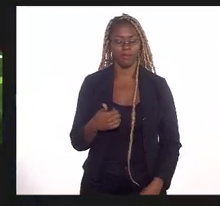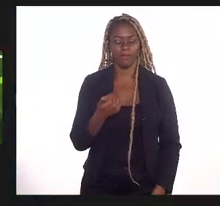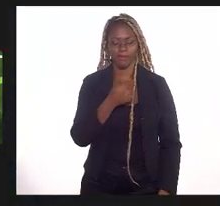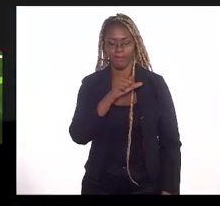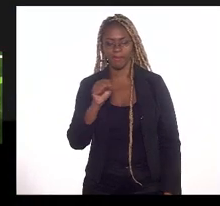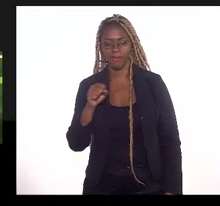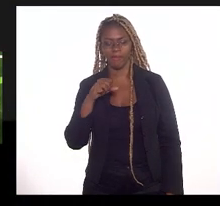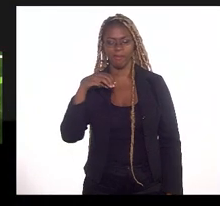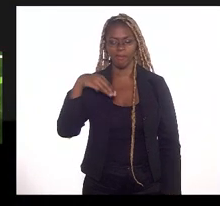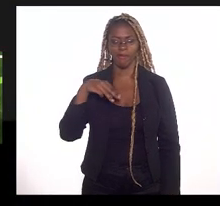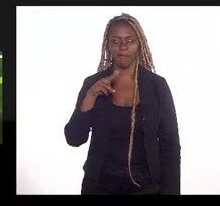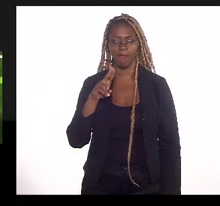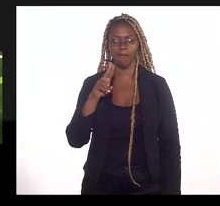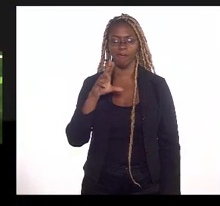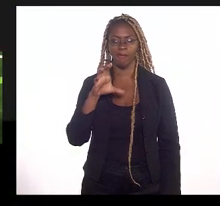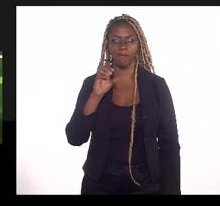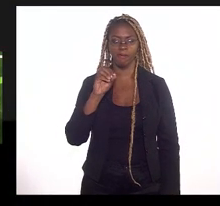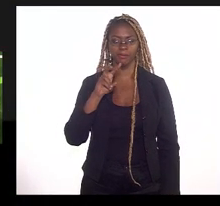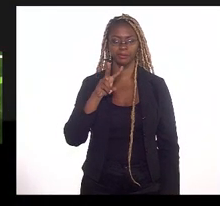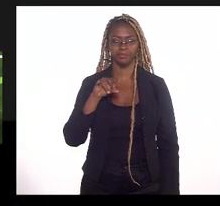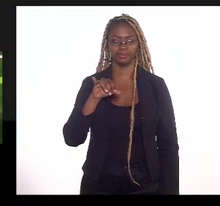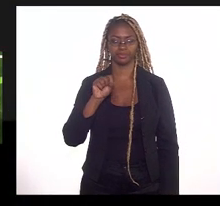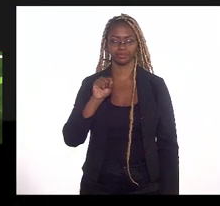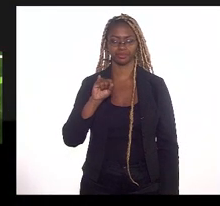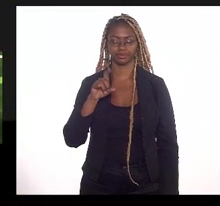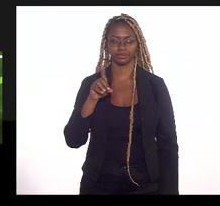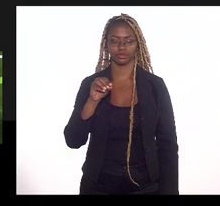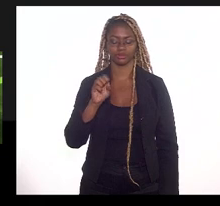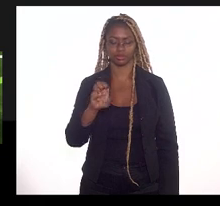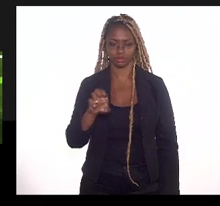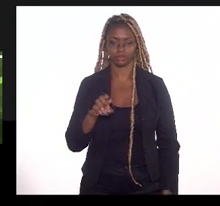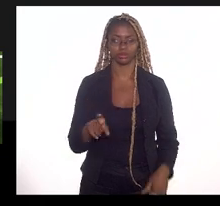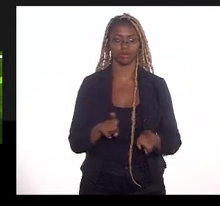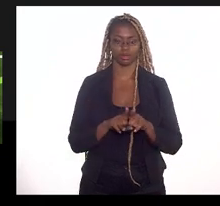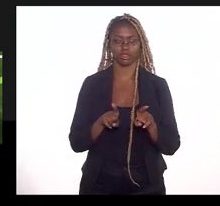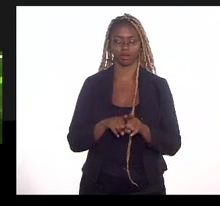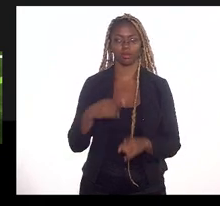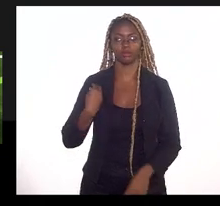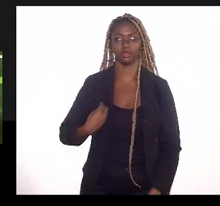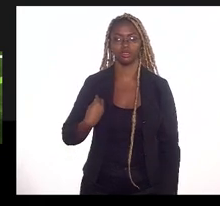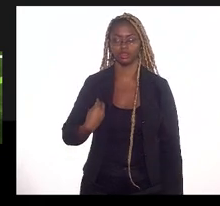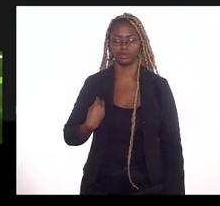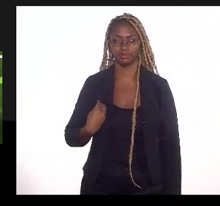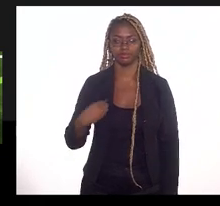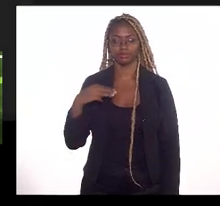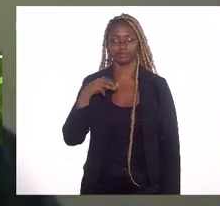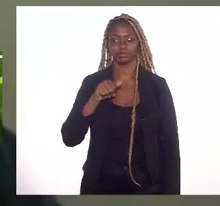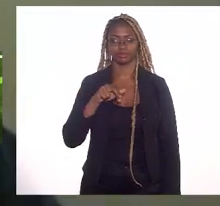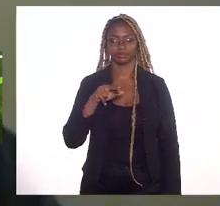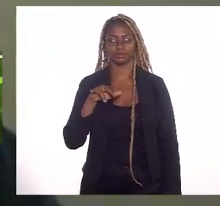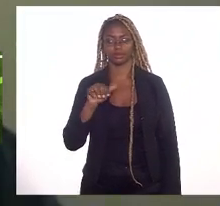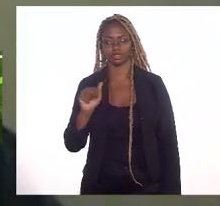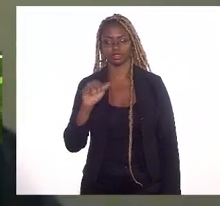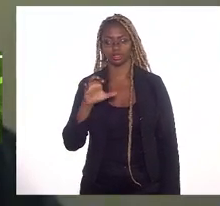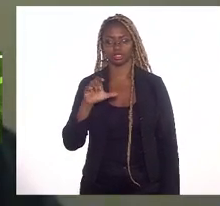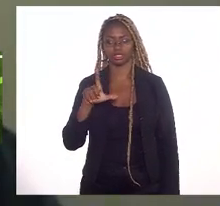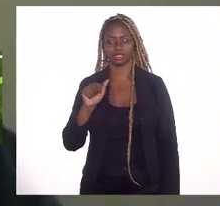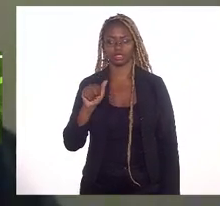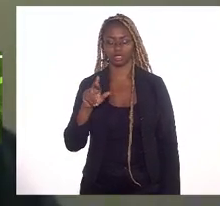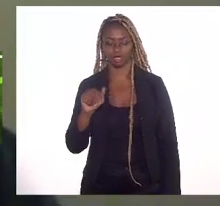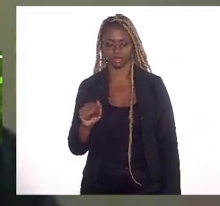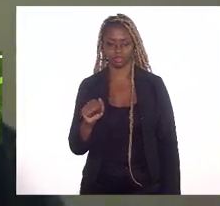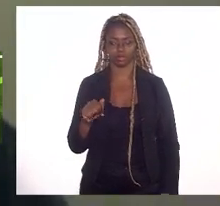Mucoviscidose. Quero registrar a presença da senhora Maria Clara Migovski, do Conselho Municipal